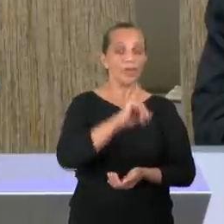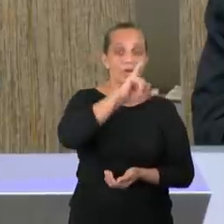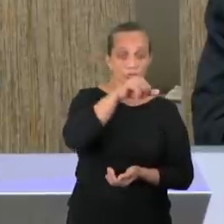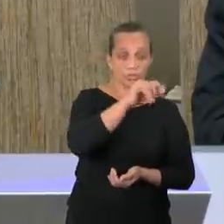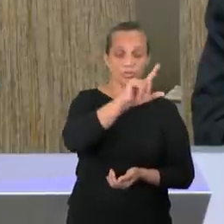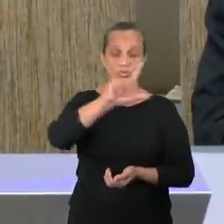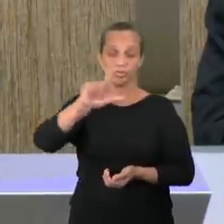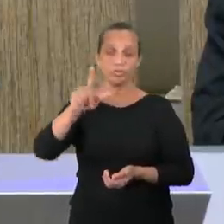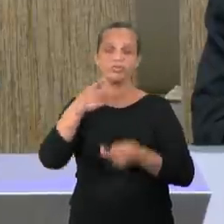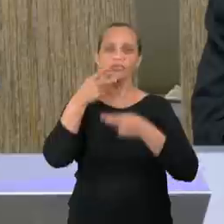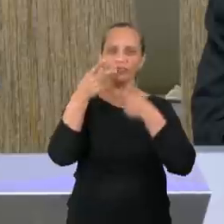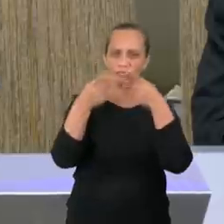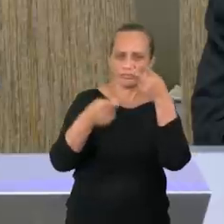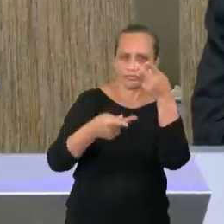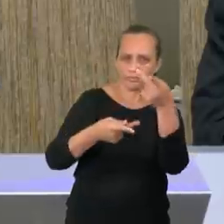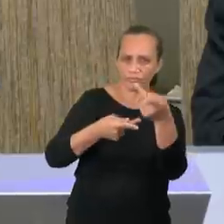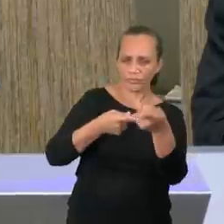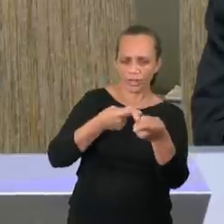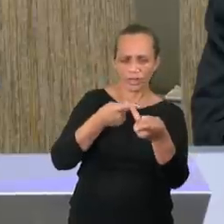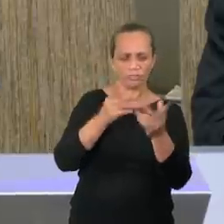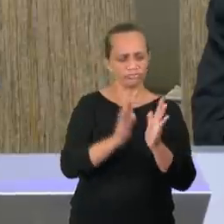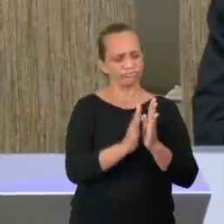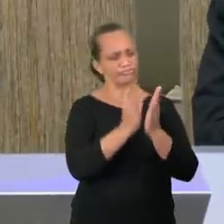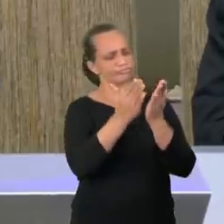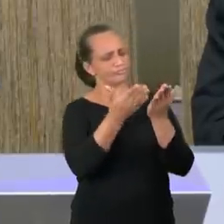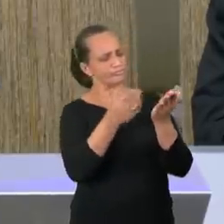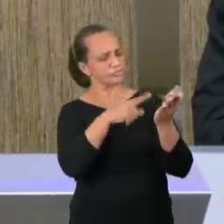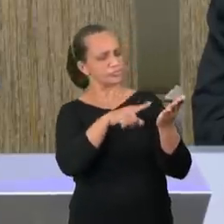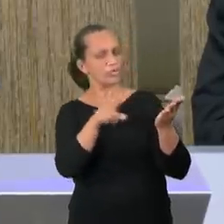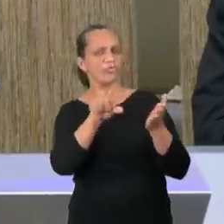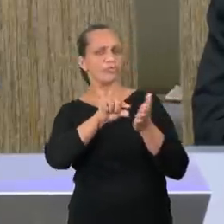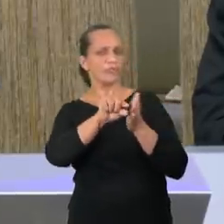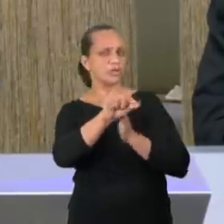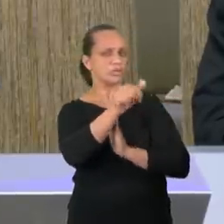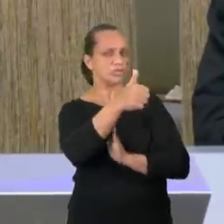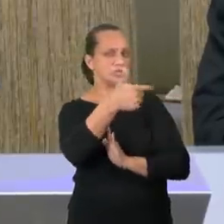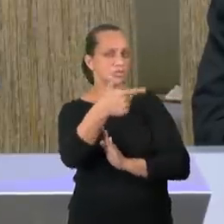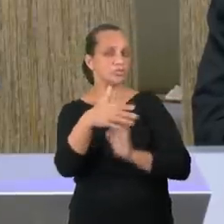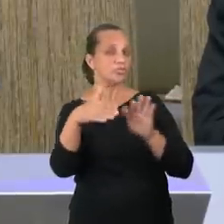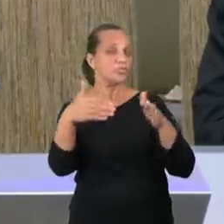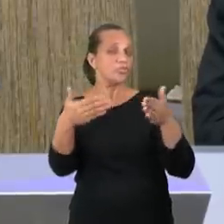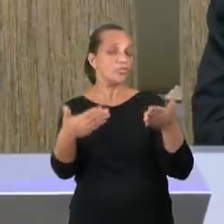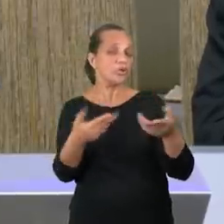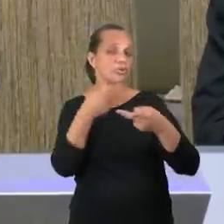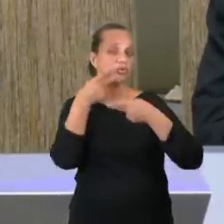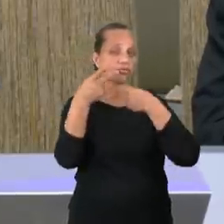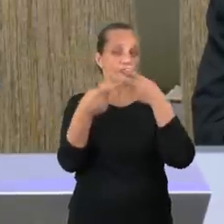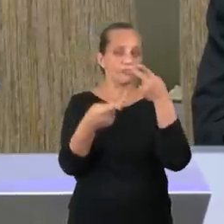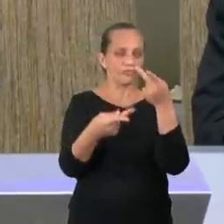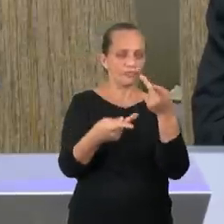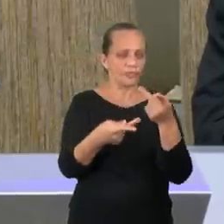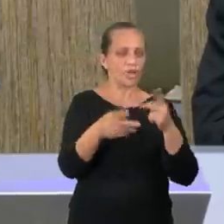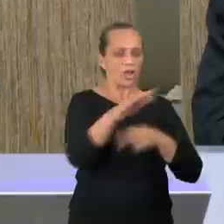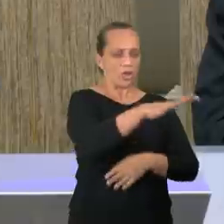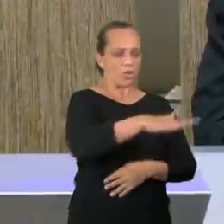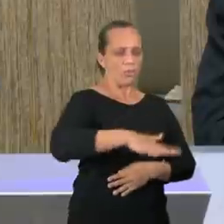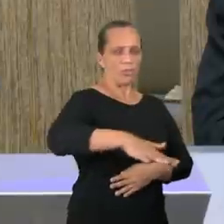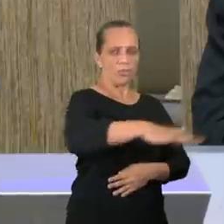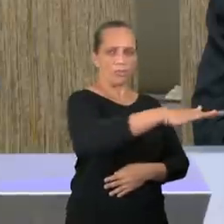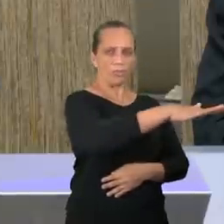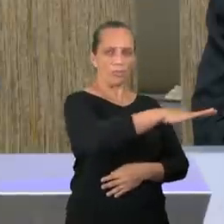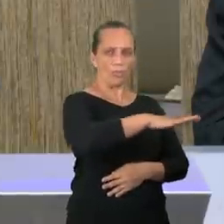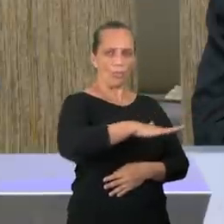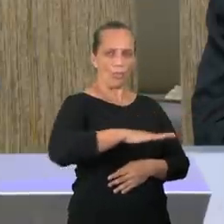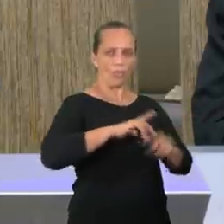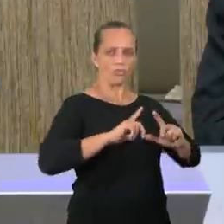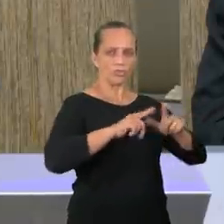proferiu estas palavras aqui, essa expressão aqui do versículo 12, quando ele diz assim: convertei-vos a mim de